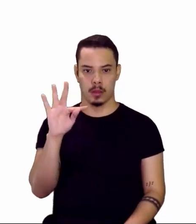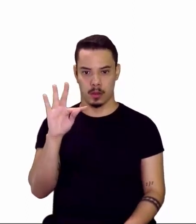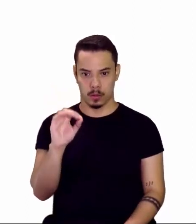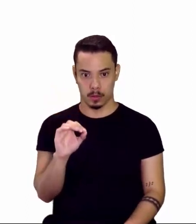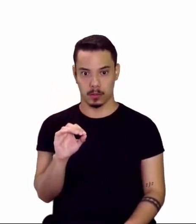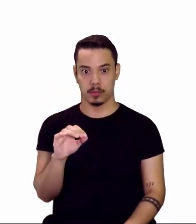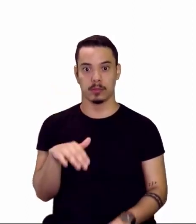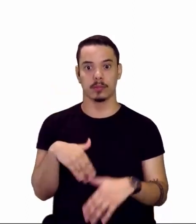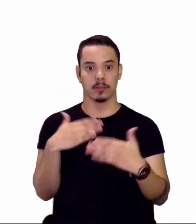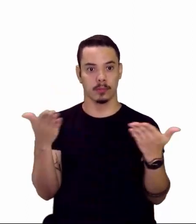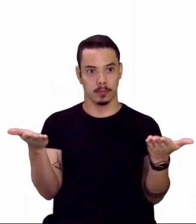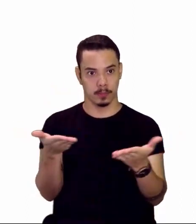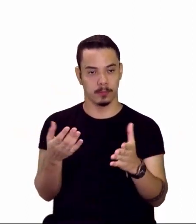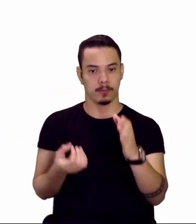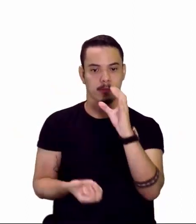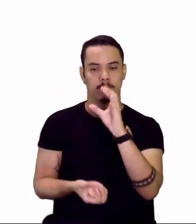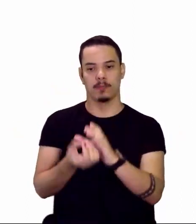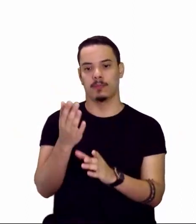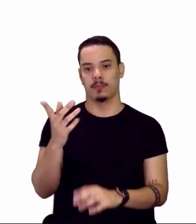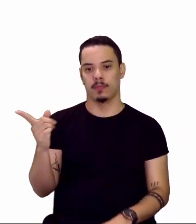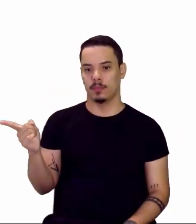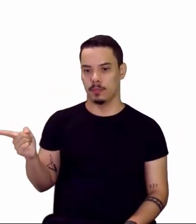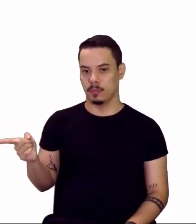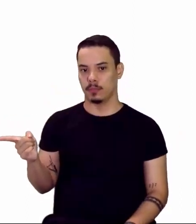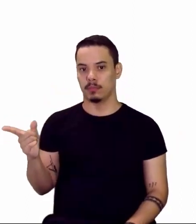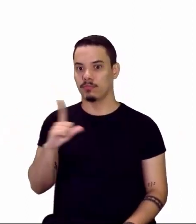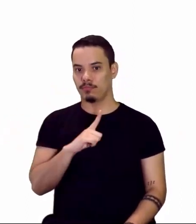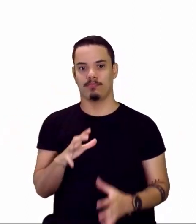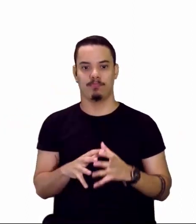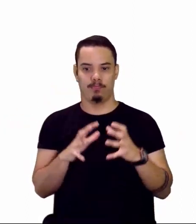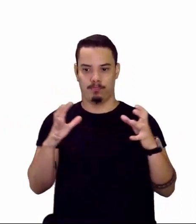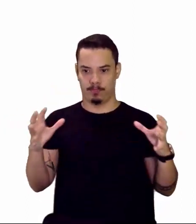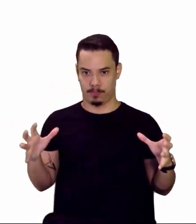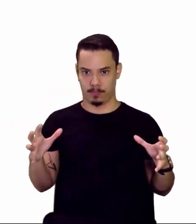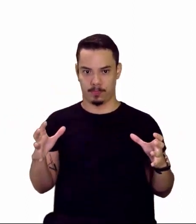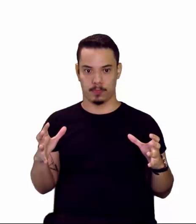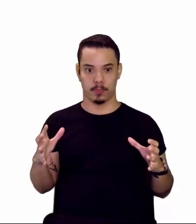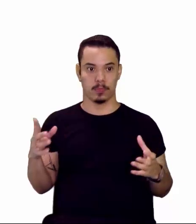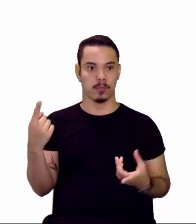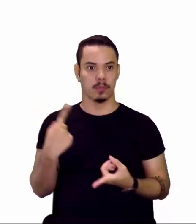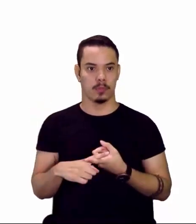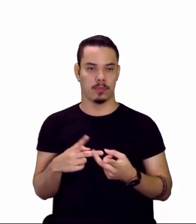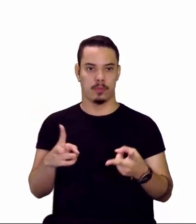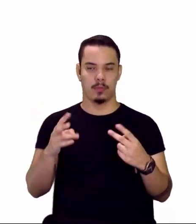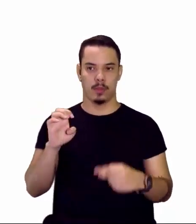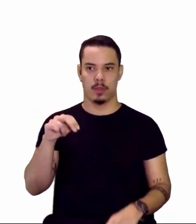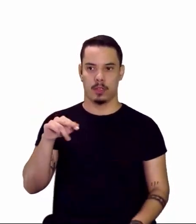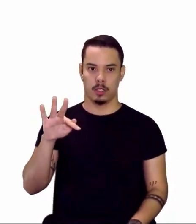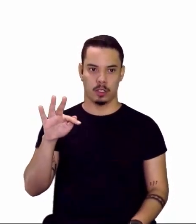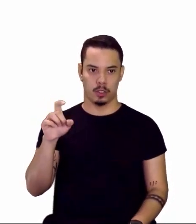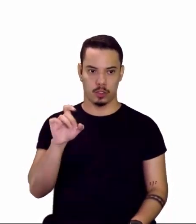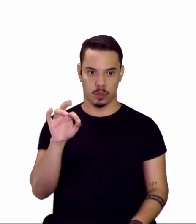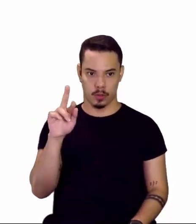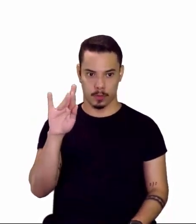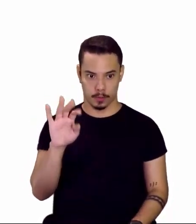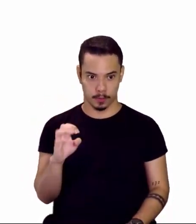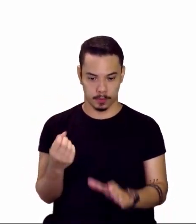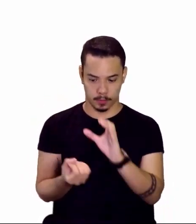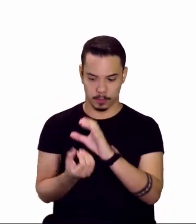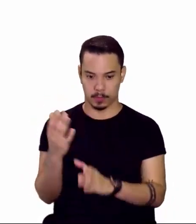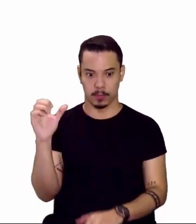a molécula com expansão do octeto. Vocês viram que o enxofre, na formação do